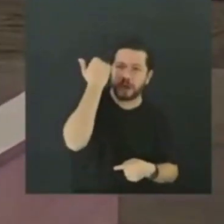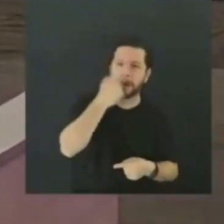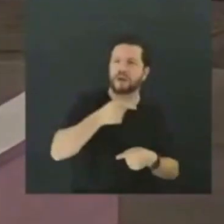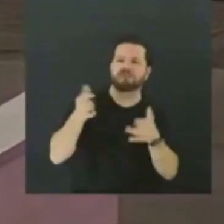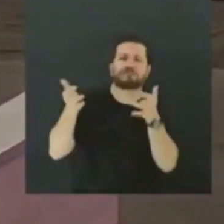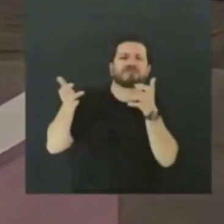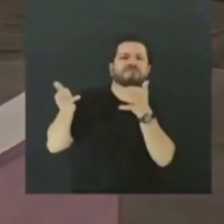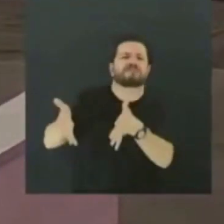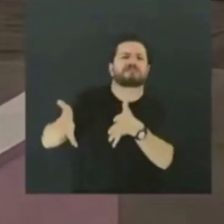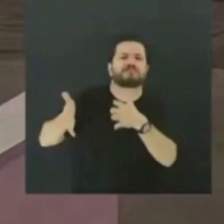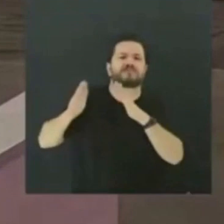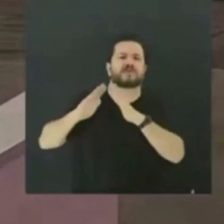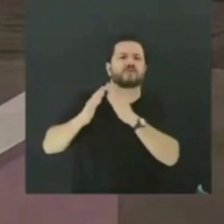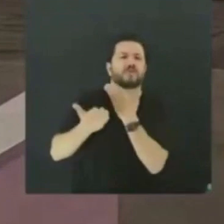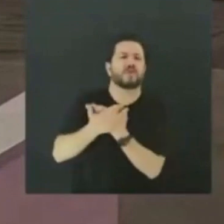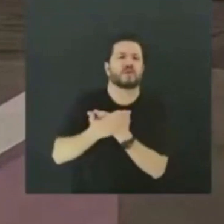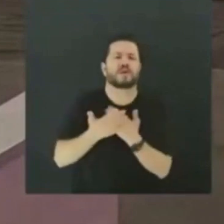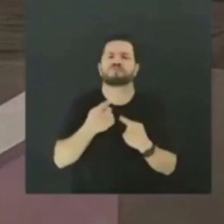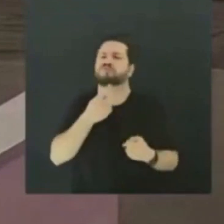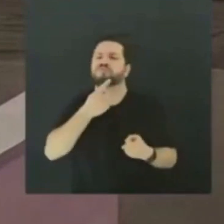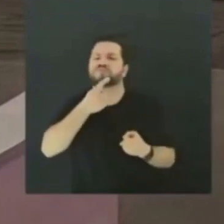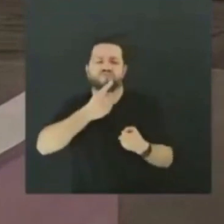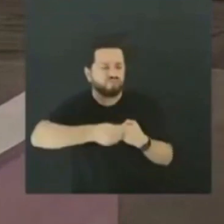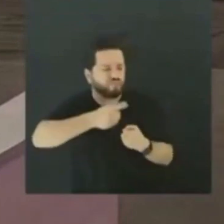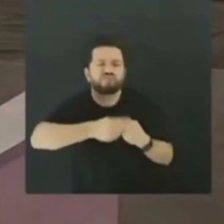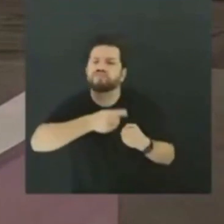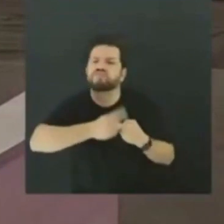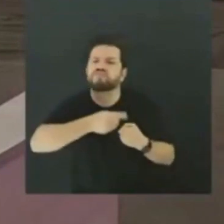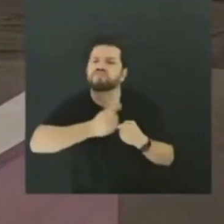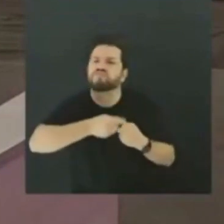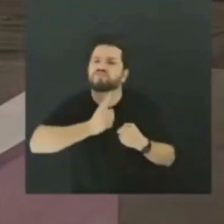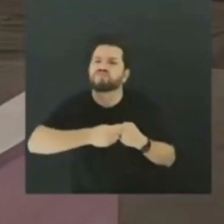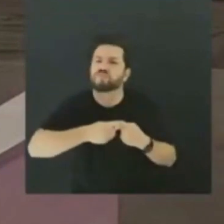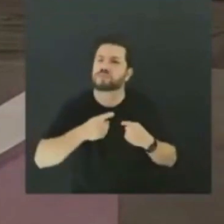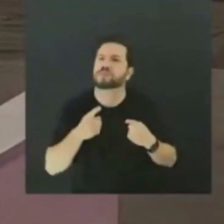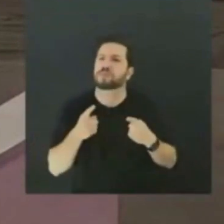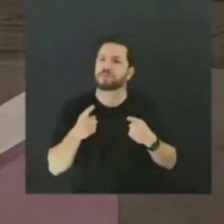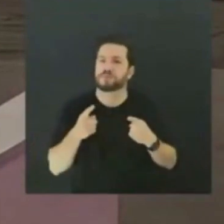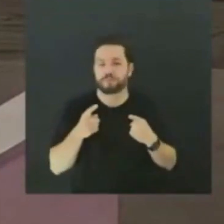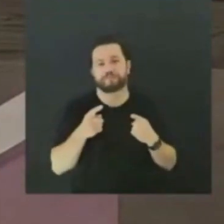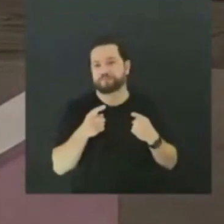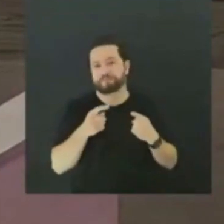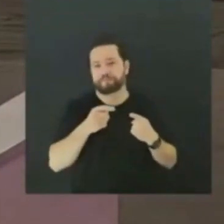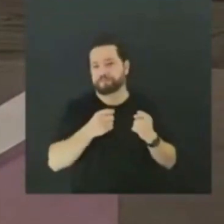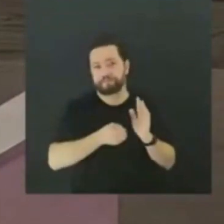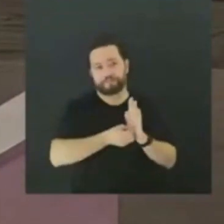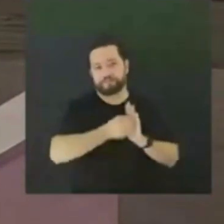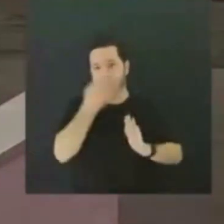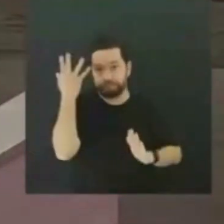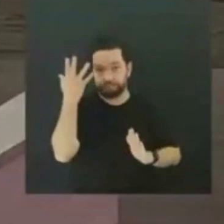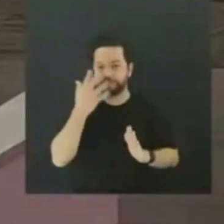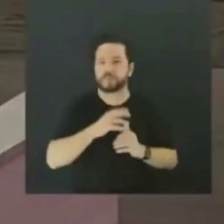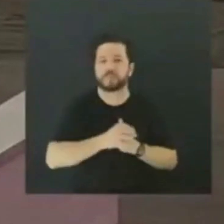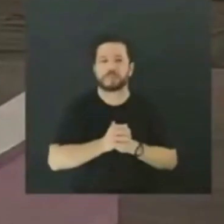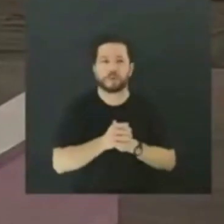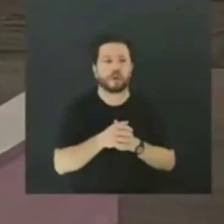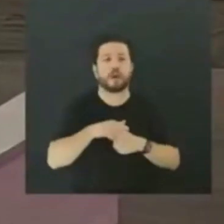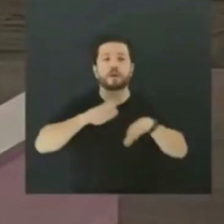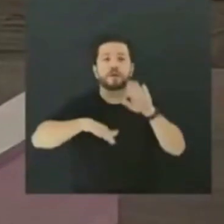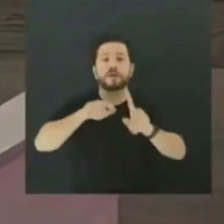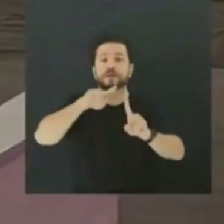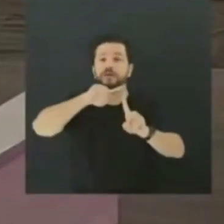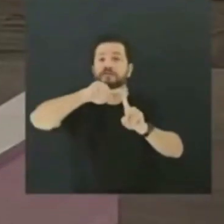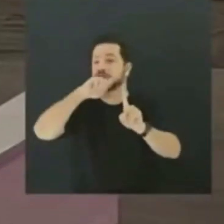existe um grande indício de autoria em grande indício de materialidade para o processo bom Então essa é minha função é nesse momento